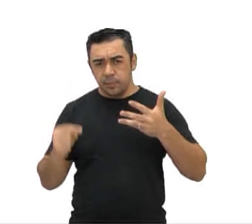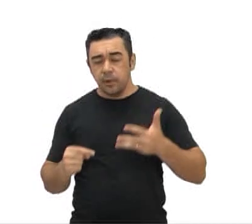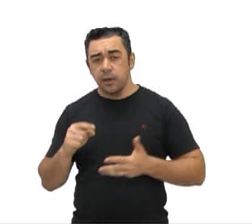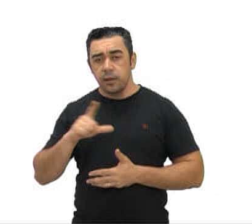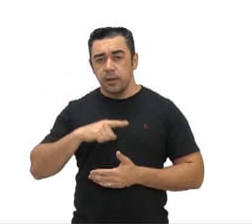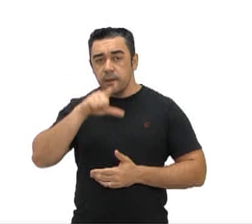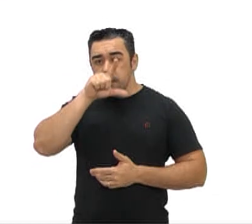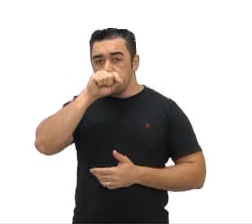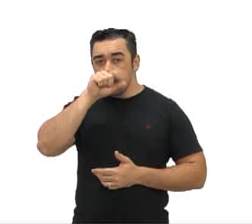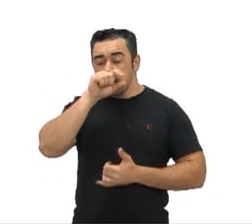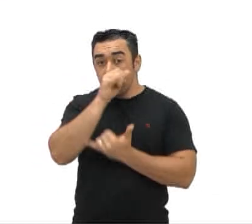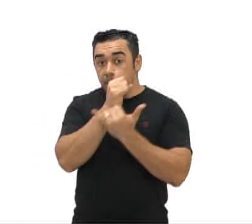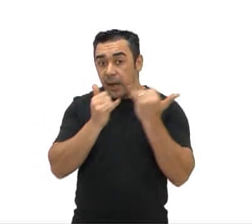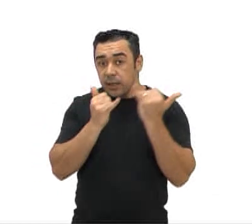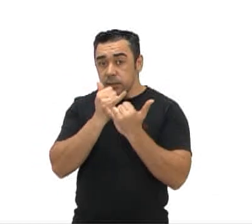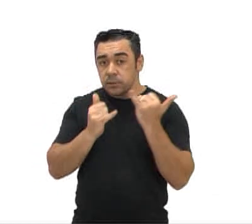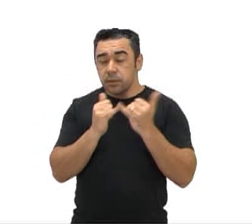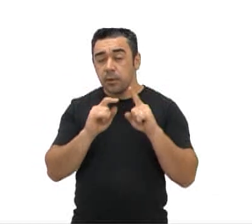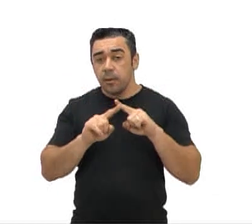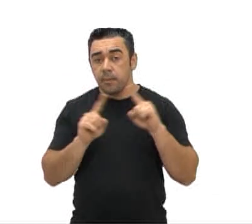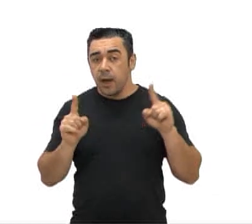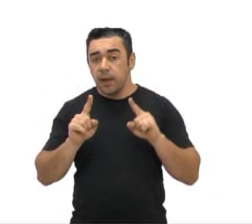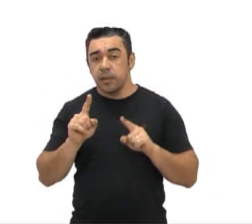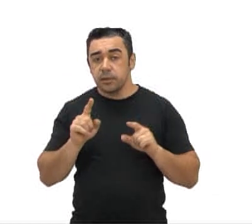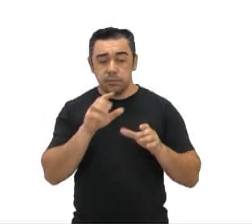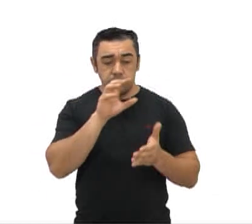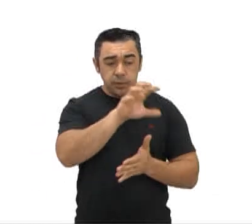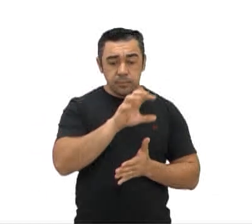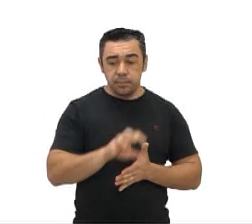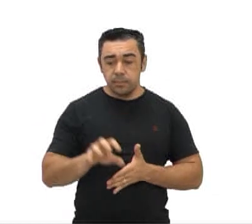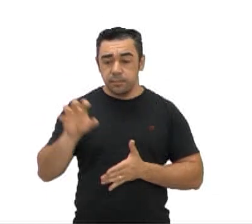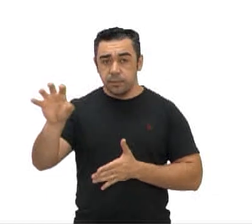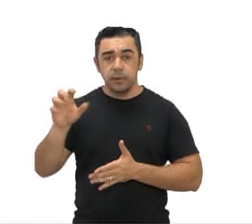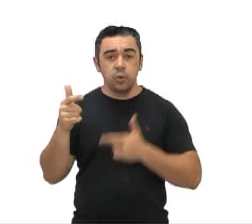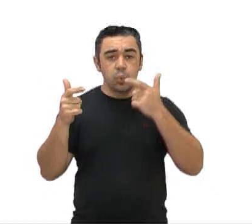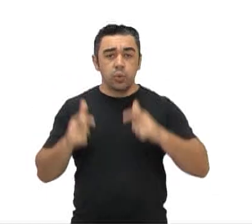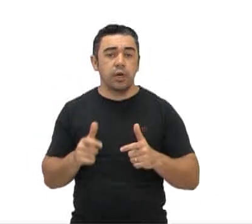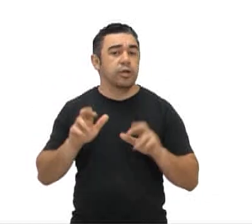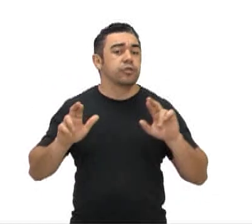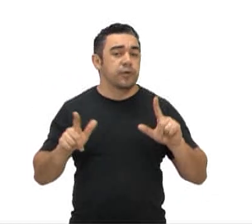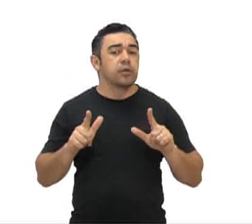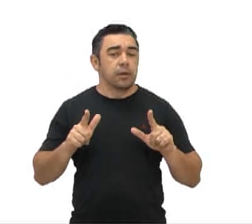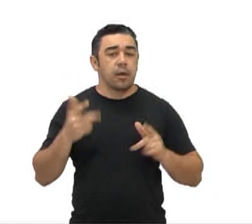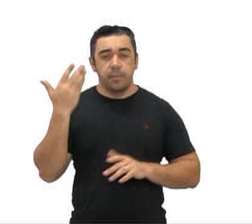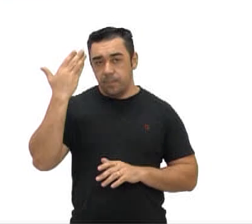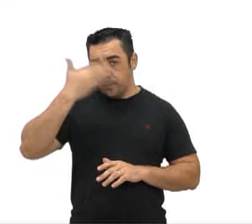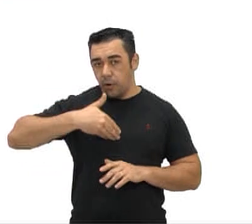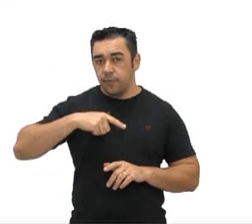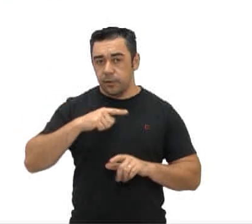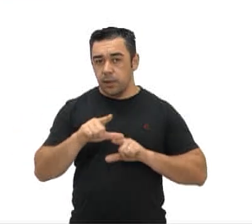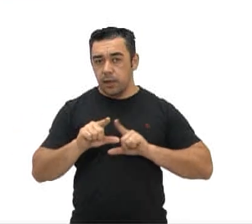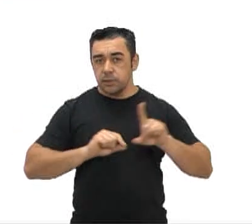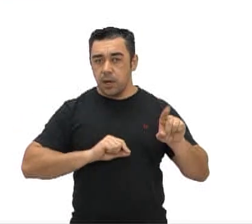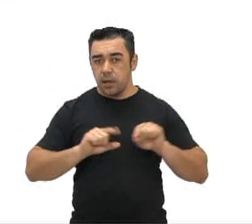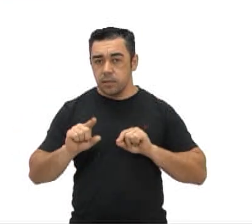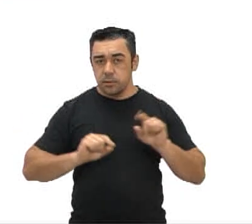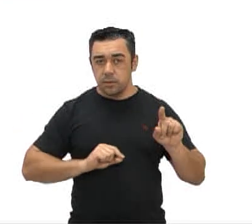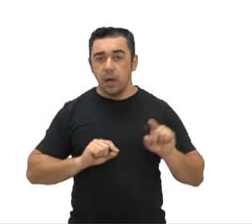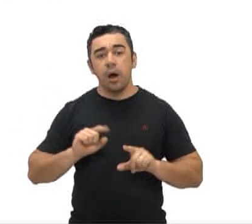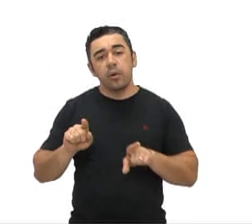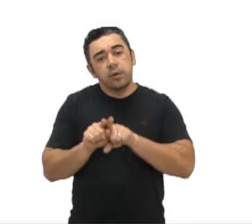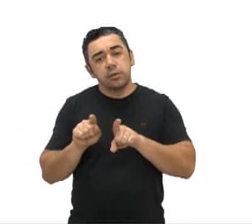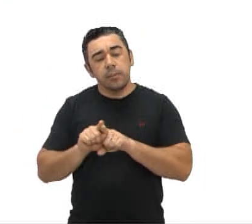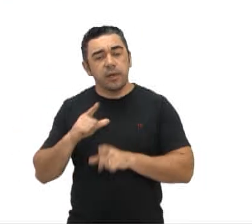né, que são aves parecidas, mas que estão em posições geográficas diferentes, mostrando que provavelmente elas têm um ancestral comum de quando